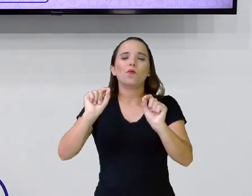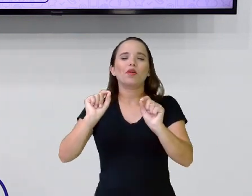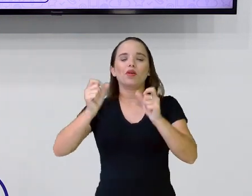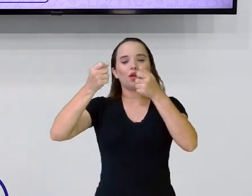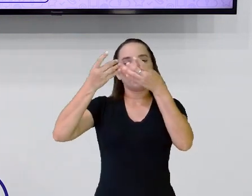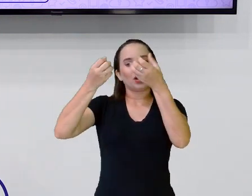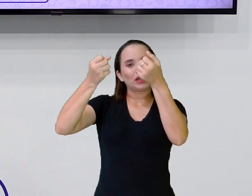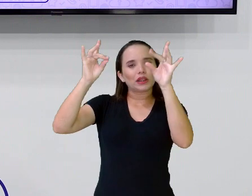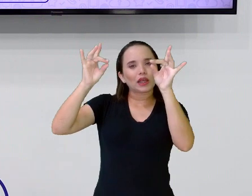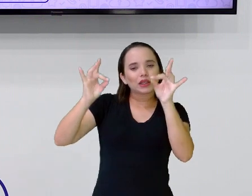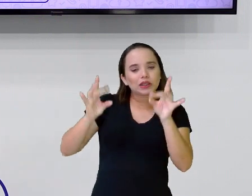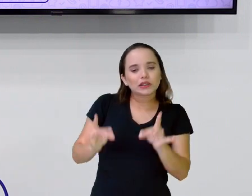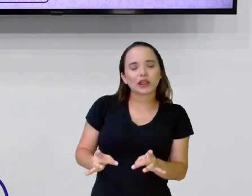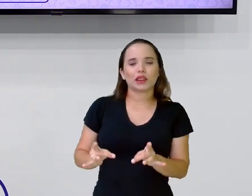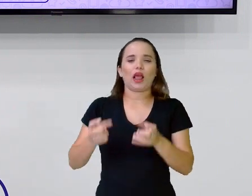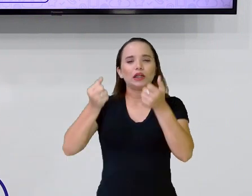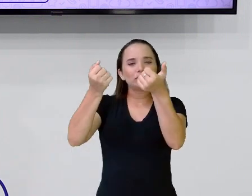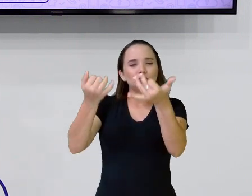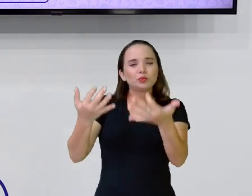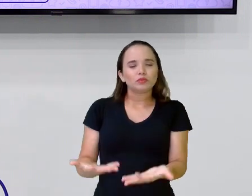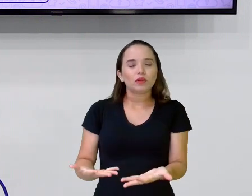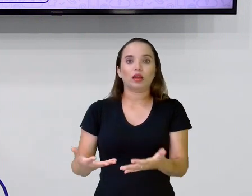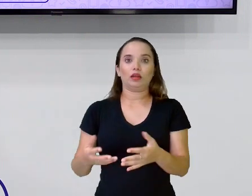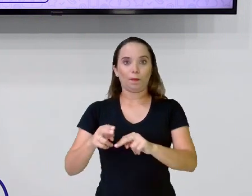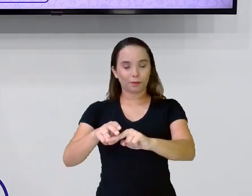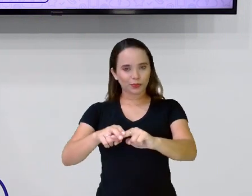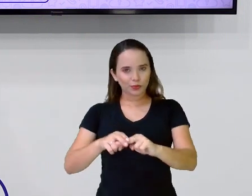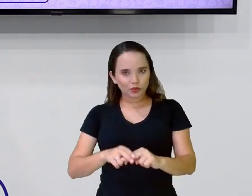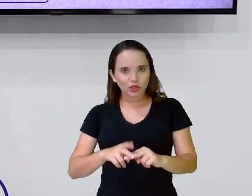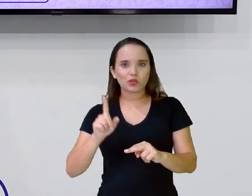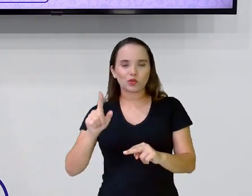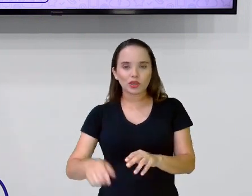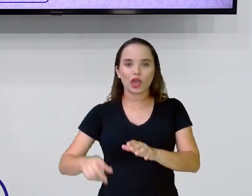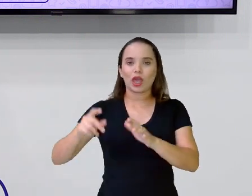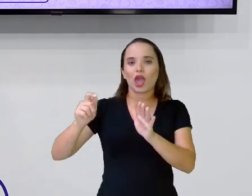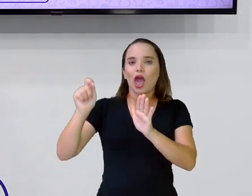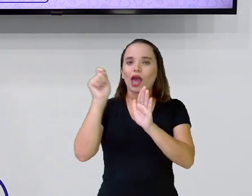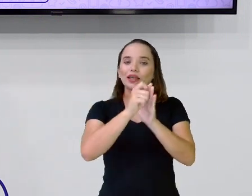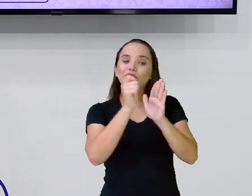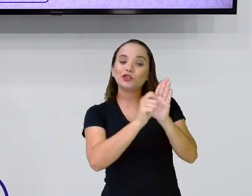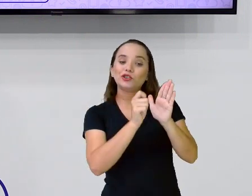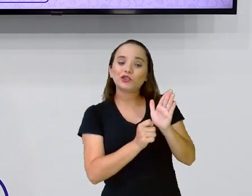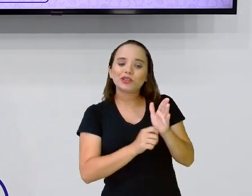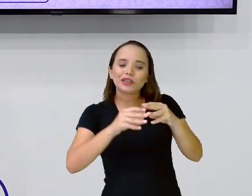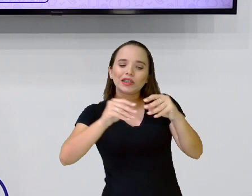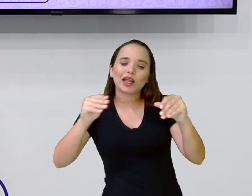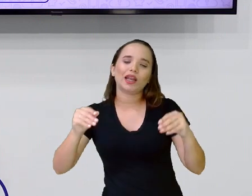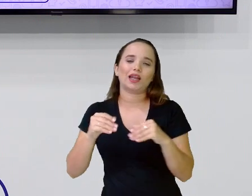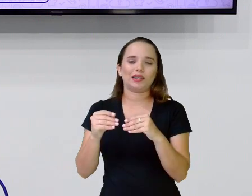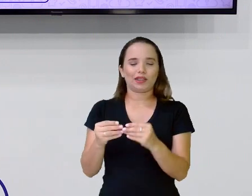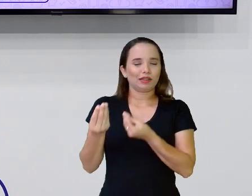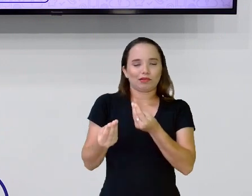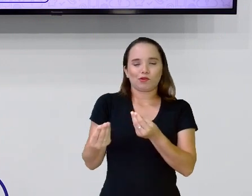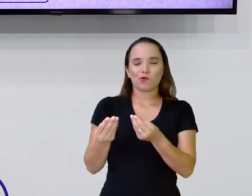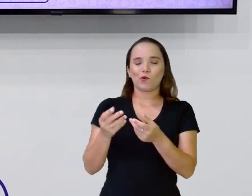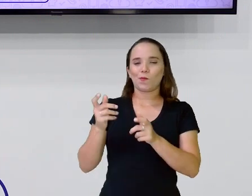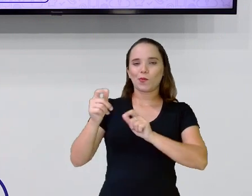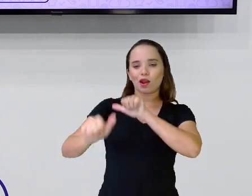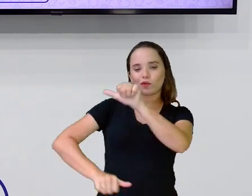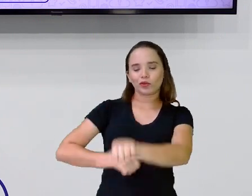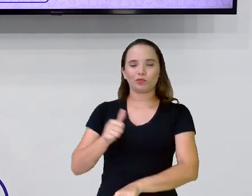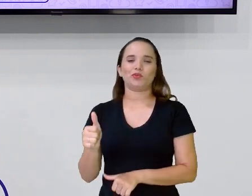isso que originalmente, né, geógrafos, né, escrita da terra, como a terra se diferencia. Obviamente a